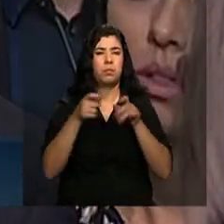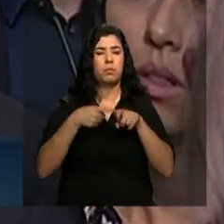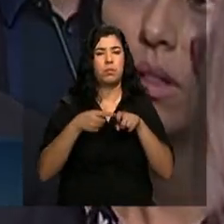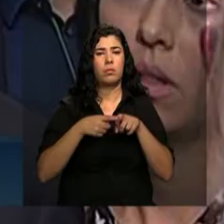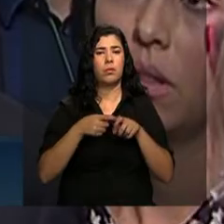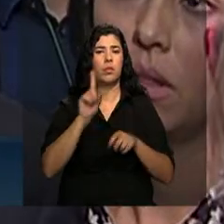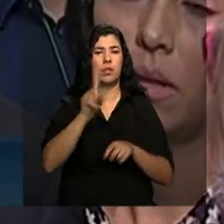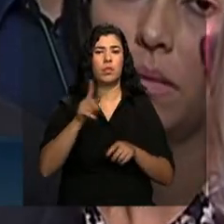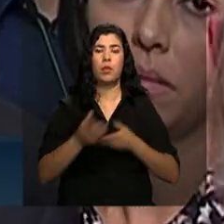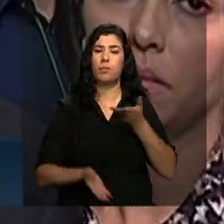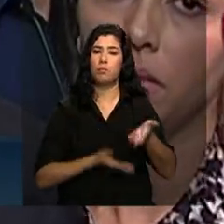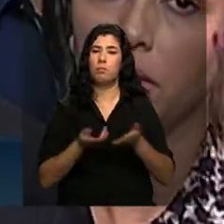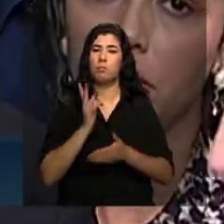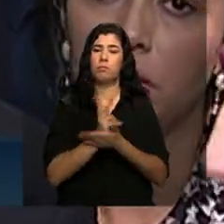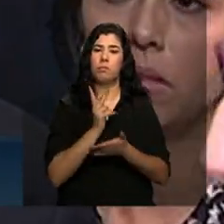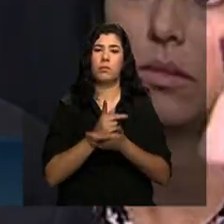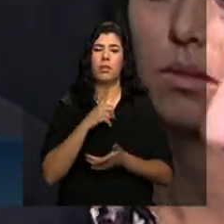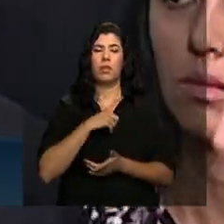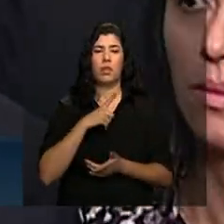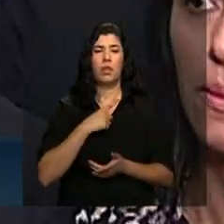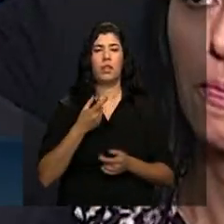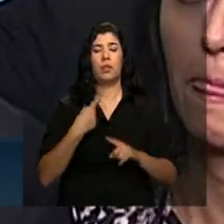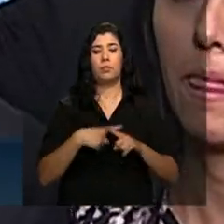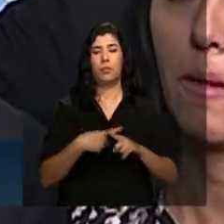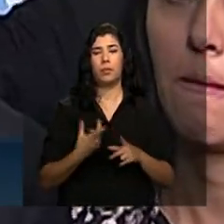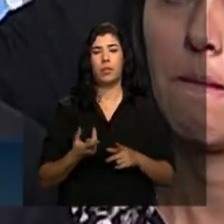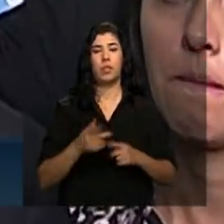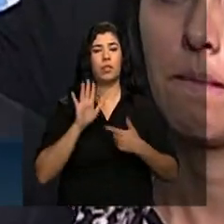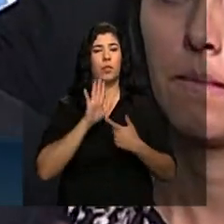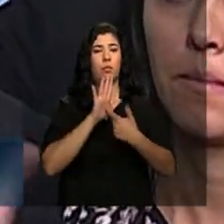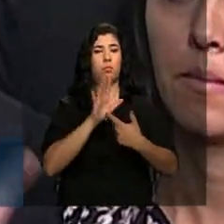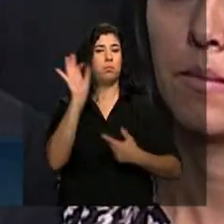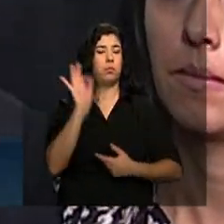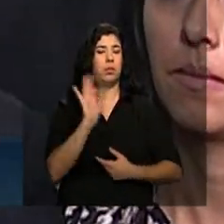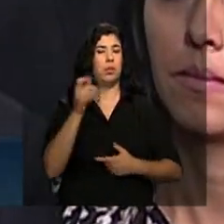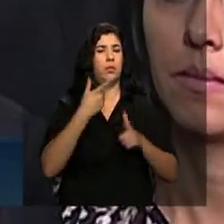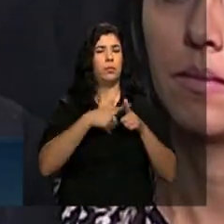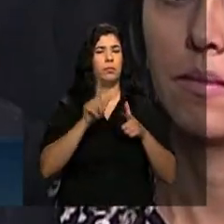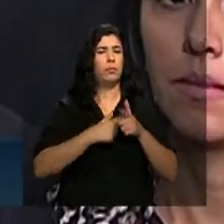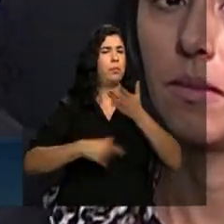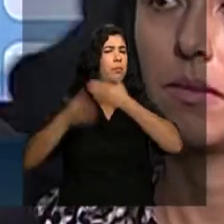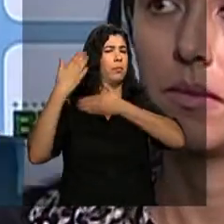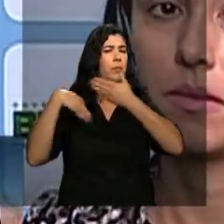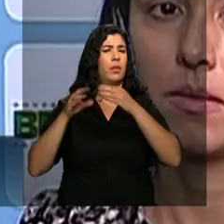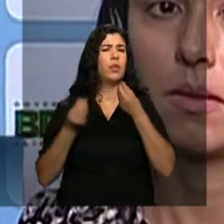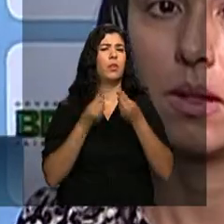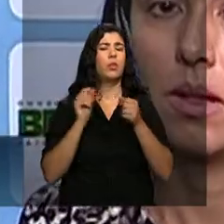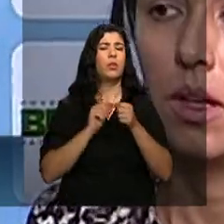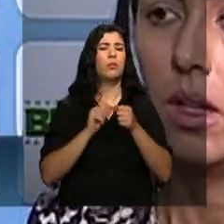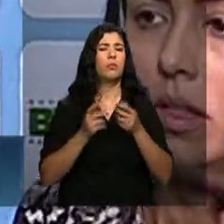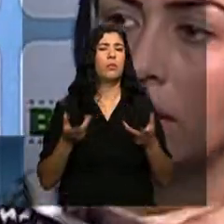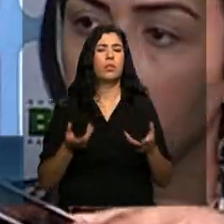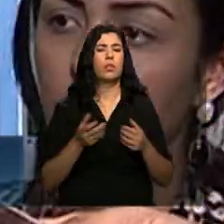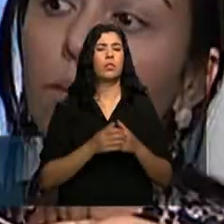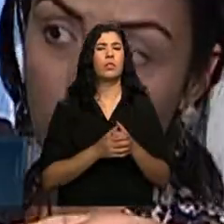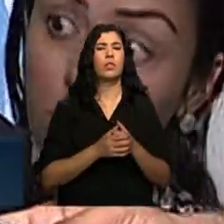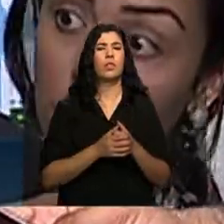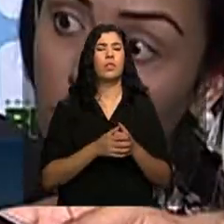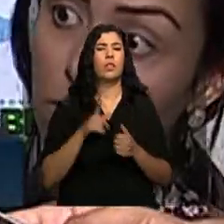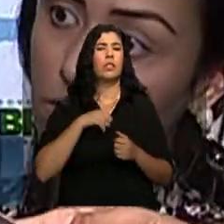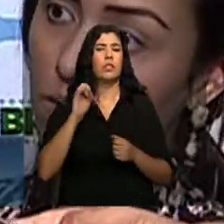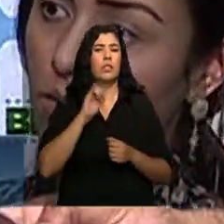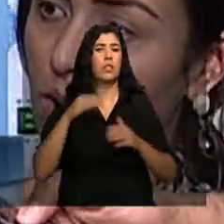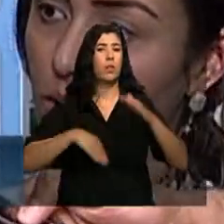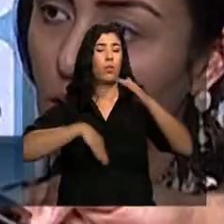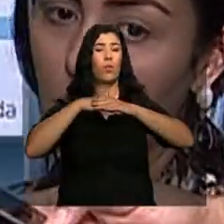A prescrição sempre, né? Sim. Porque ela sempre vem indicada pelo serviço. O problema não era esse, o problema era o financiamento. Se estaria no teto ou